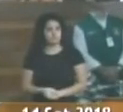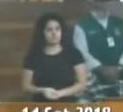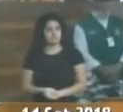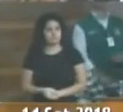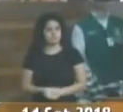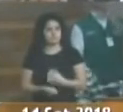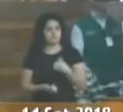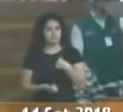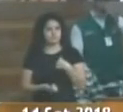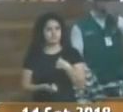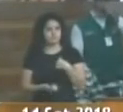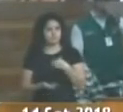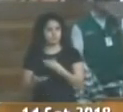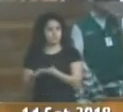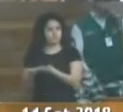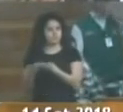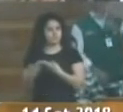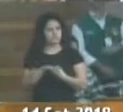Eu fui chamado meio que